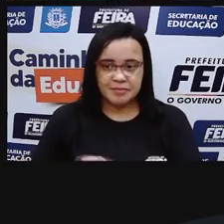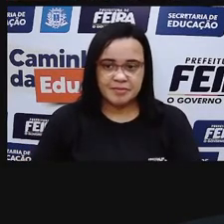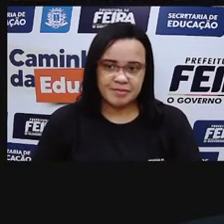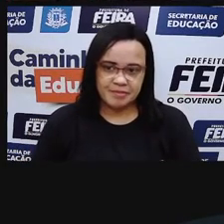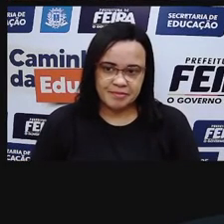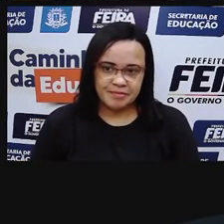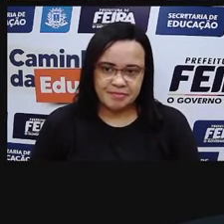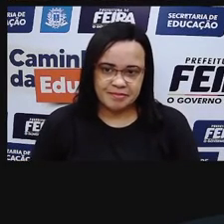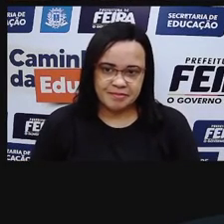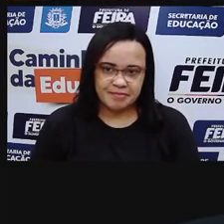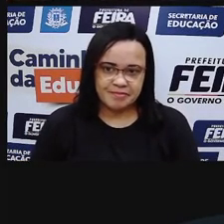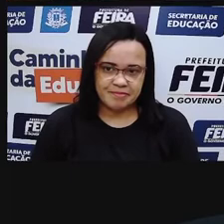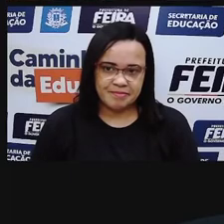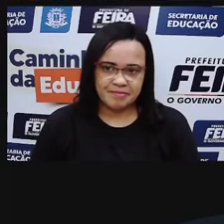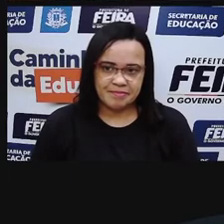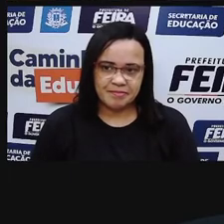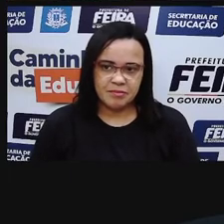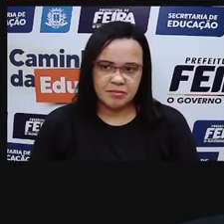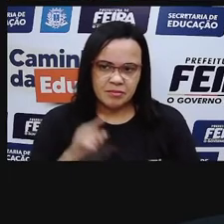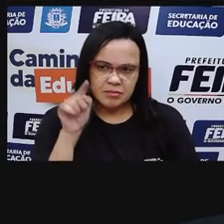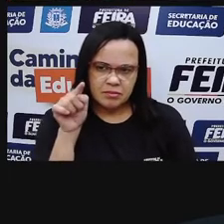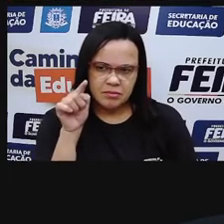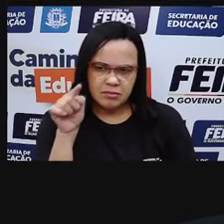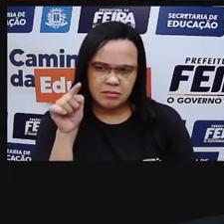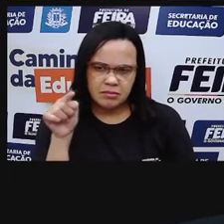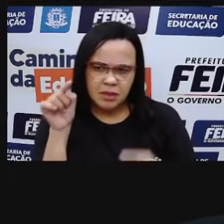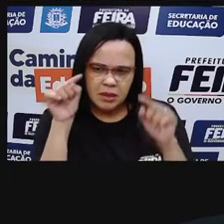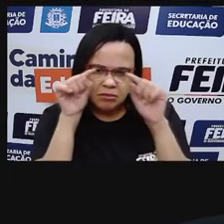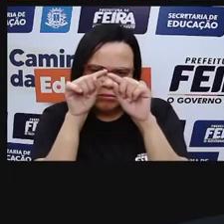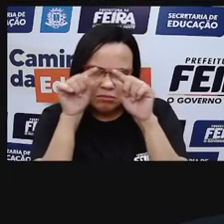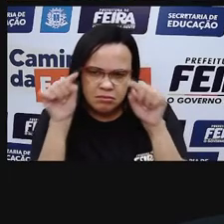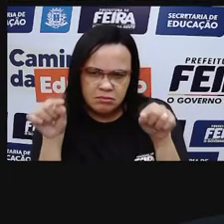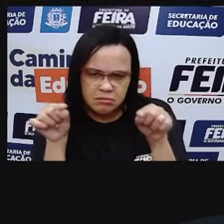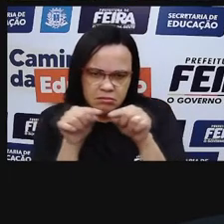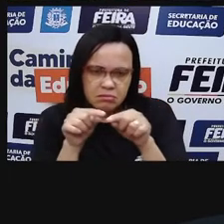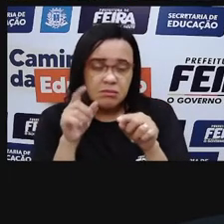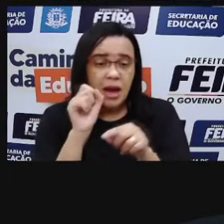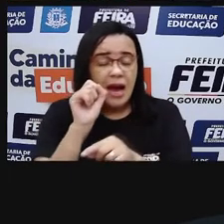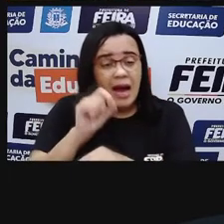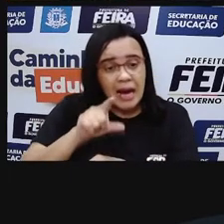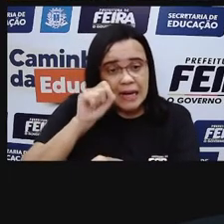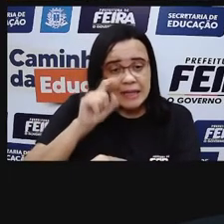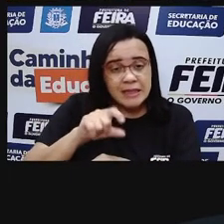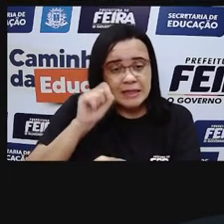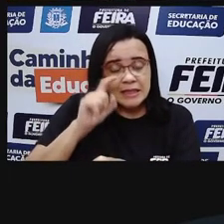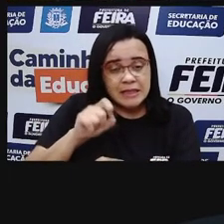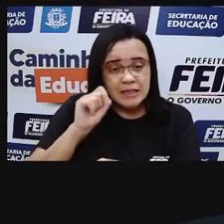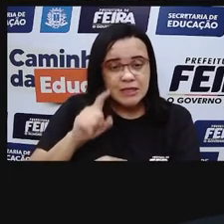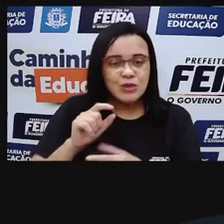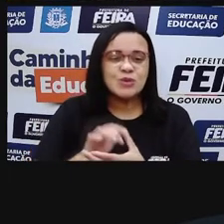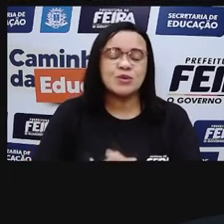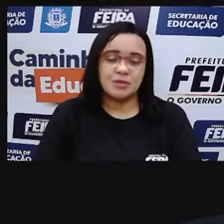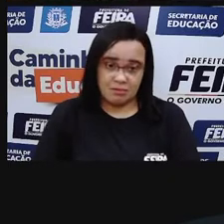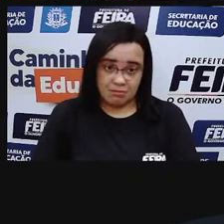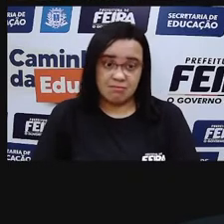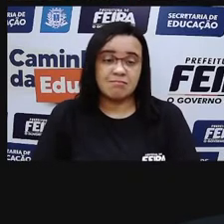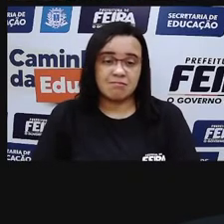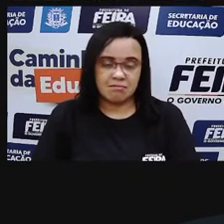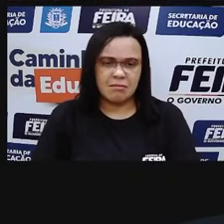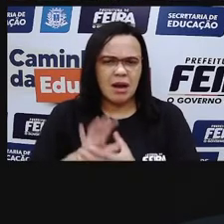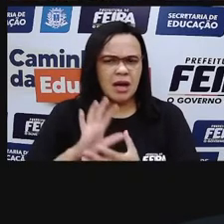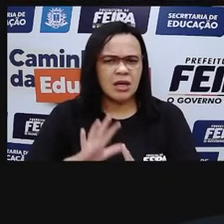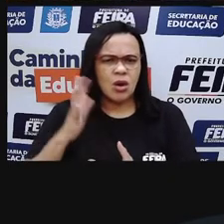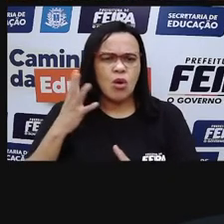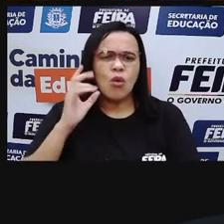então, que esses triângulos azuis aí, dessa representação, desse modelo, vão ser os antígenos. O que, que